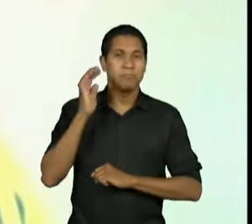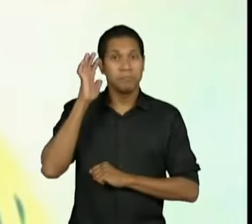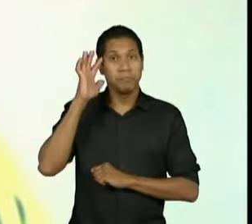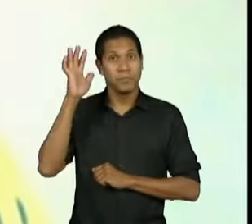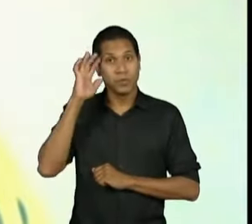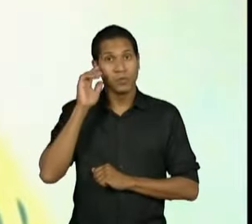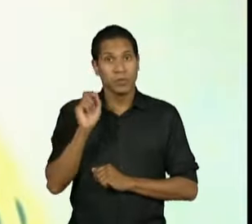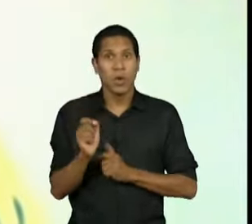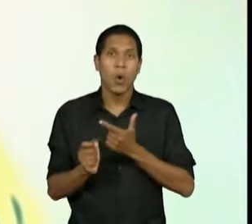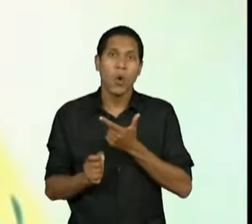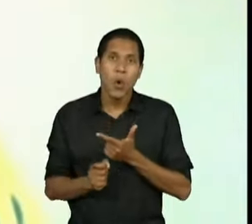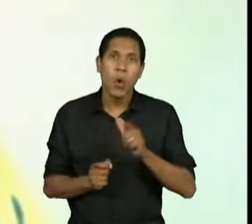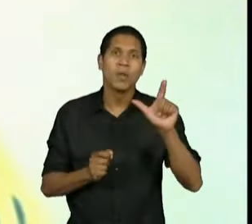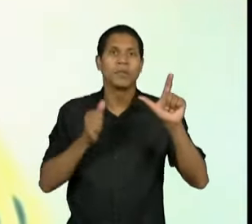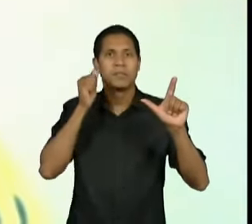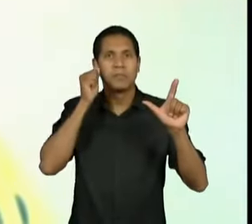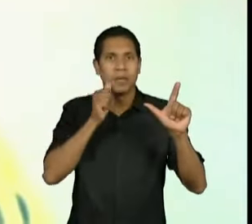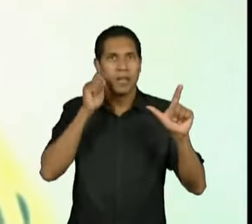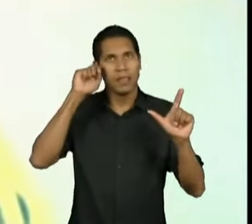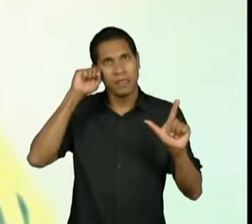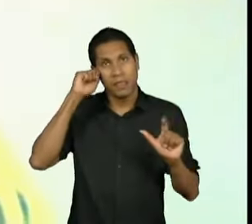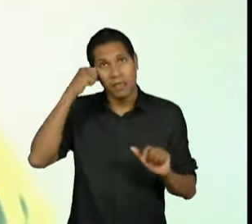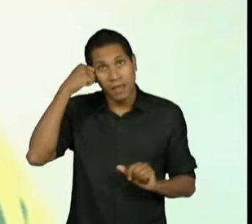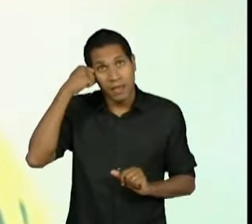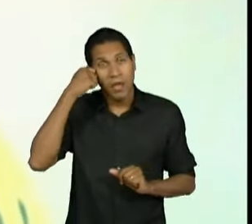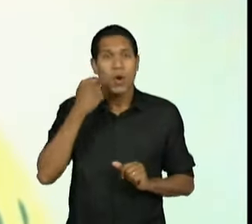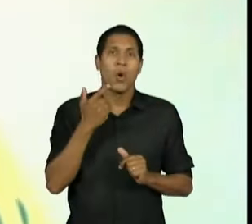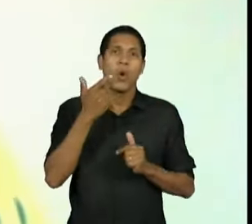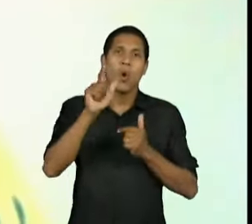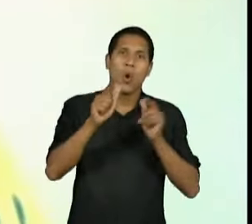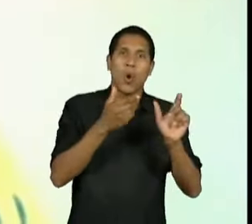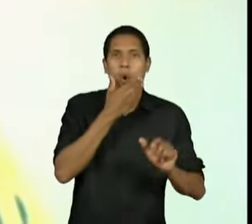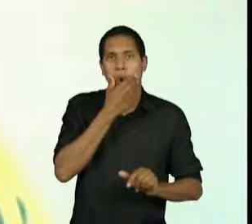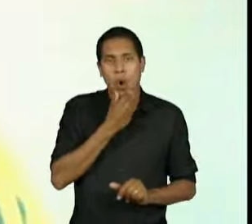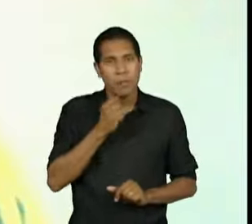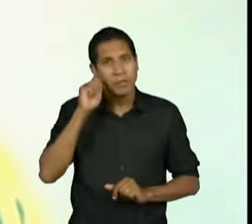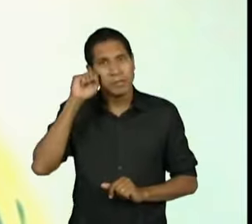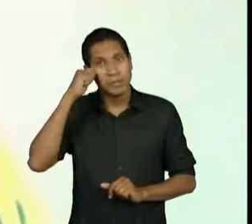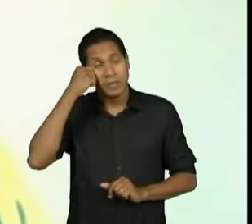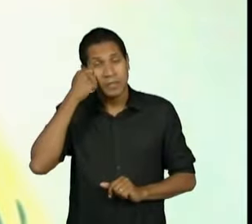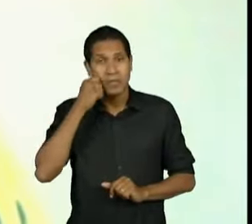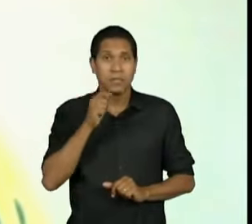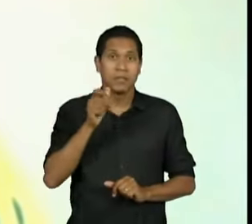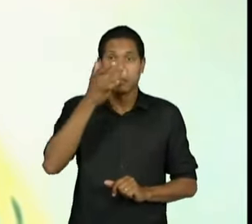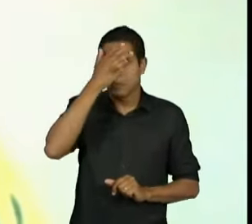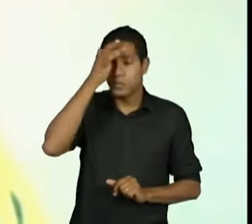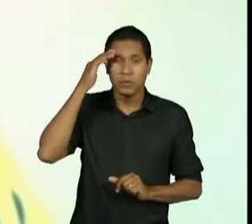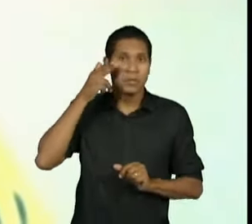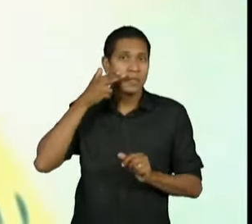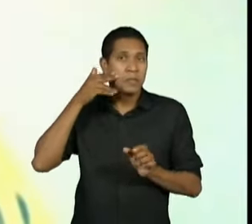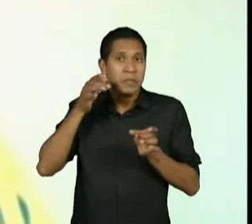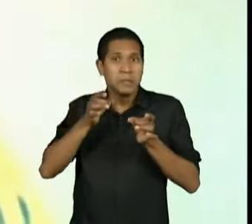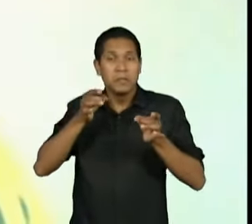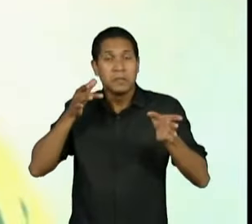que outras mulheres negras, outros homens negros, sujeitos indígenas,